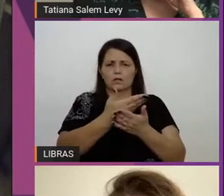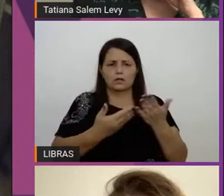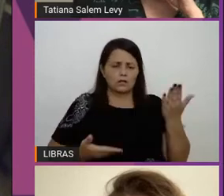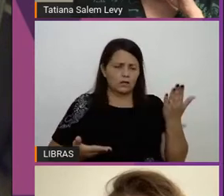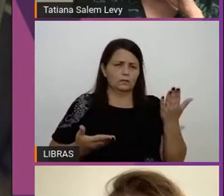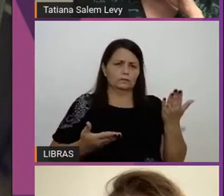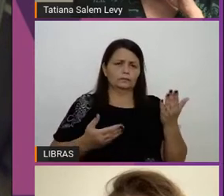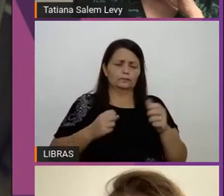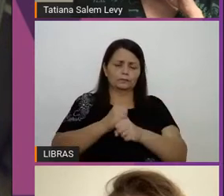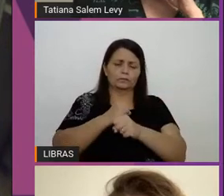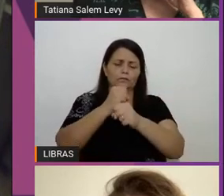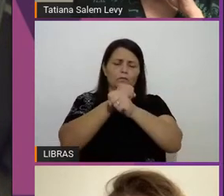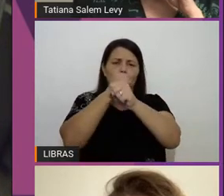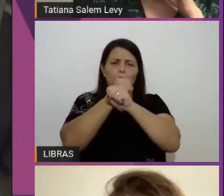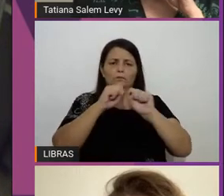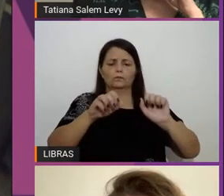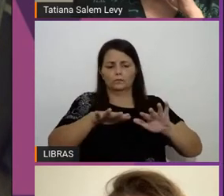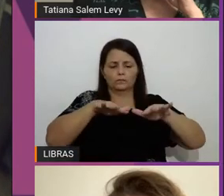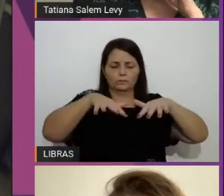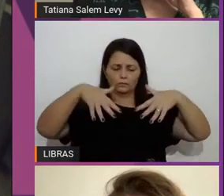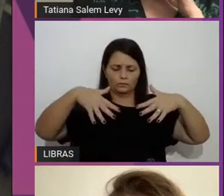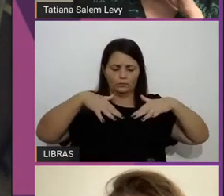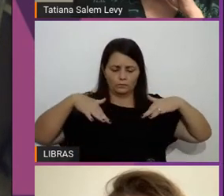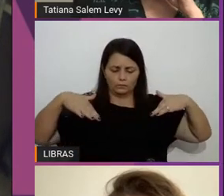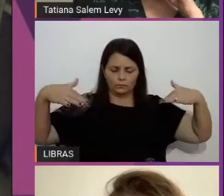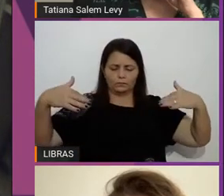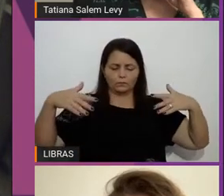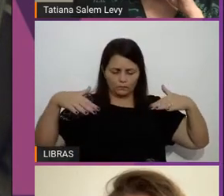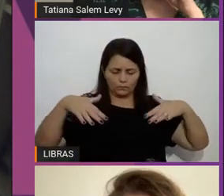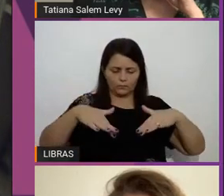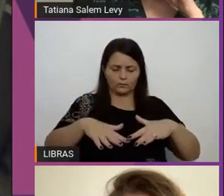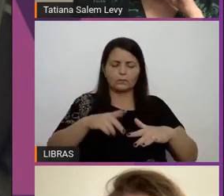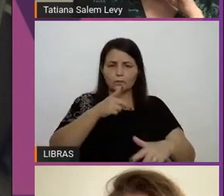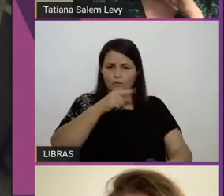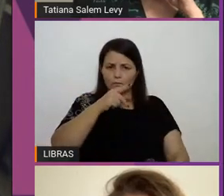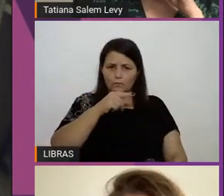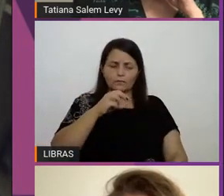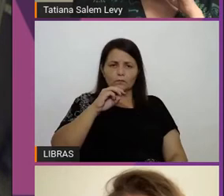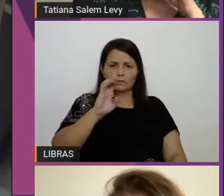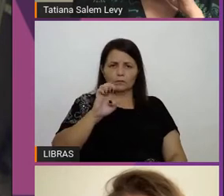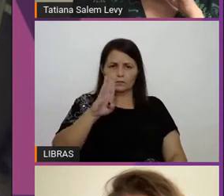situação na da construção se tiver um monte